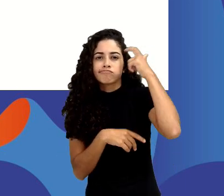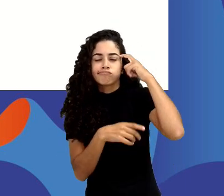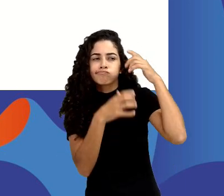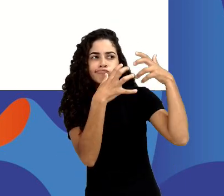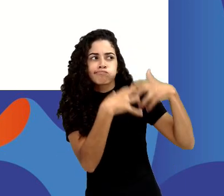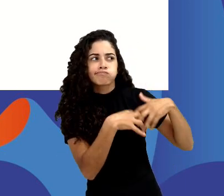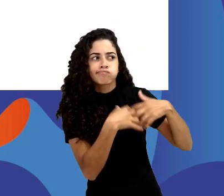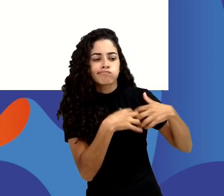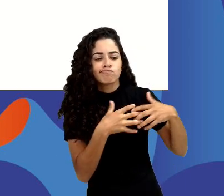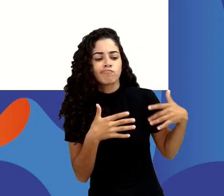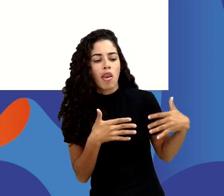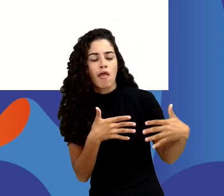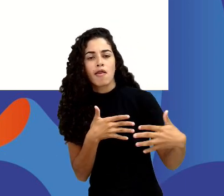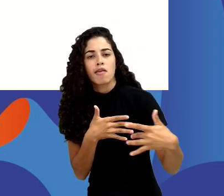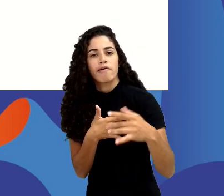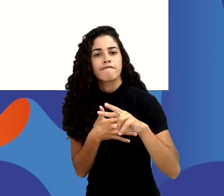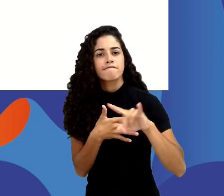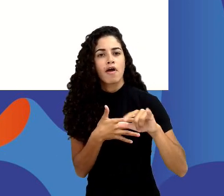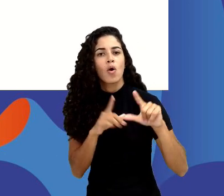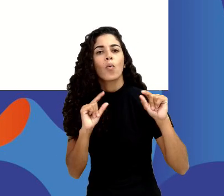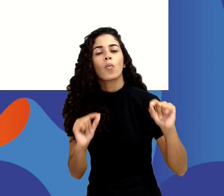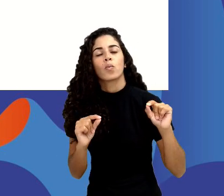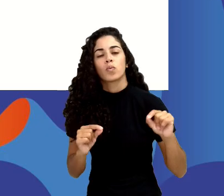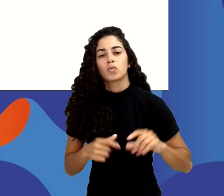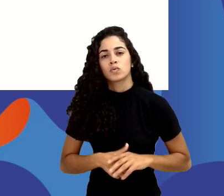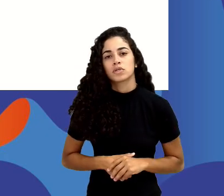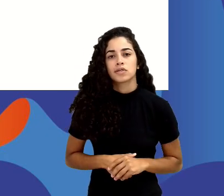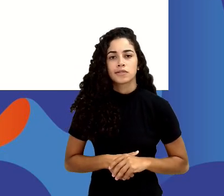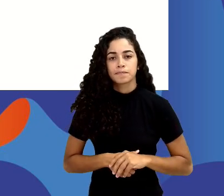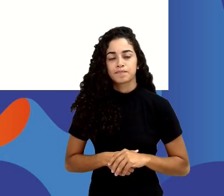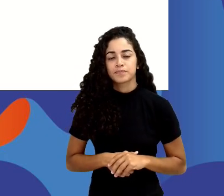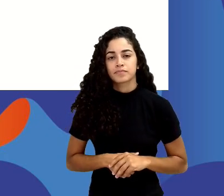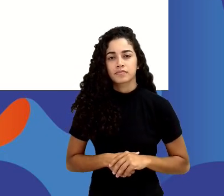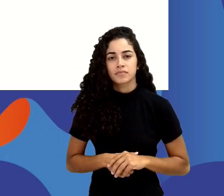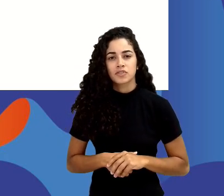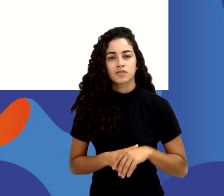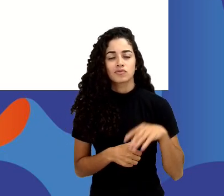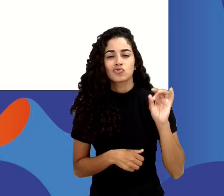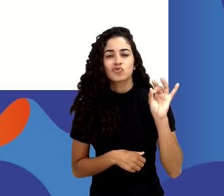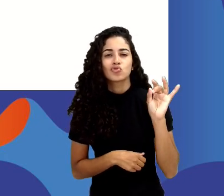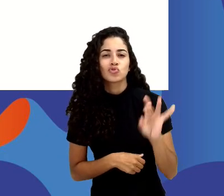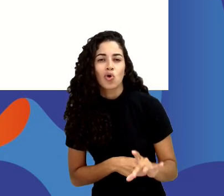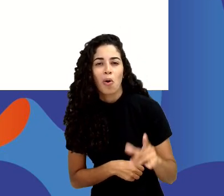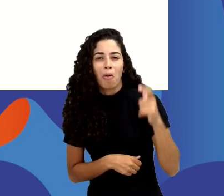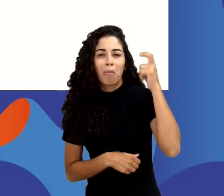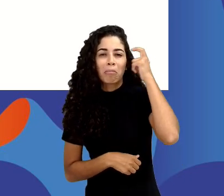partir de então, ela vai sair de uma mentalidade